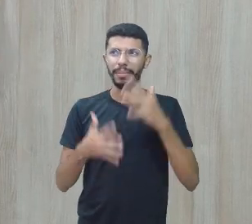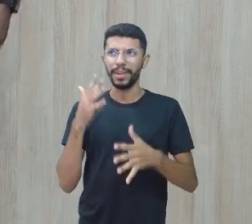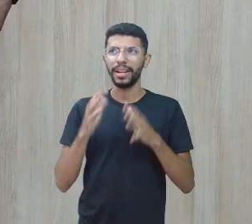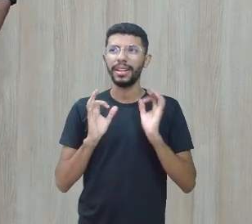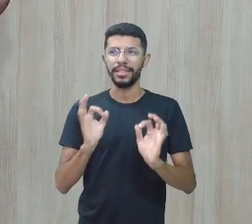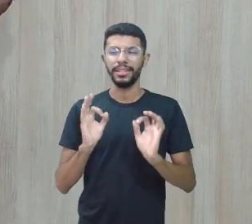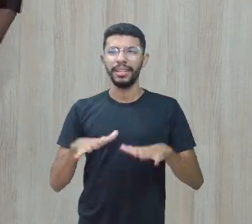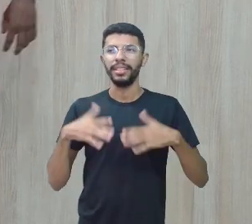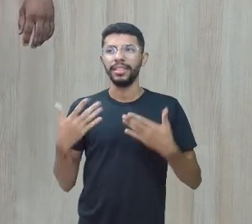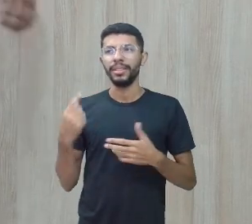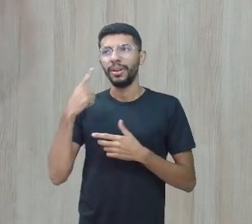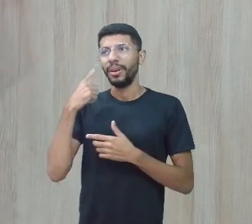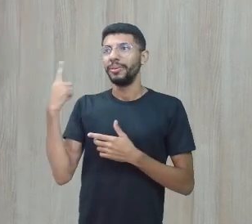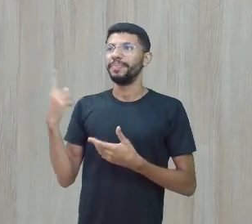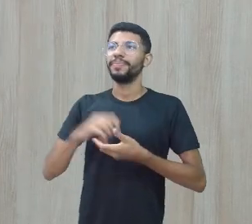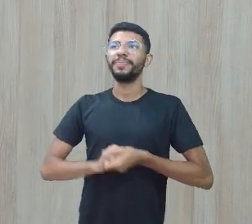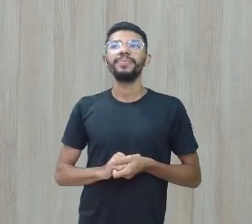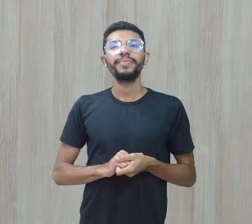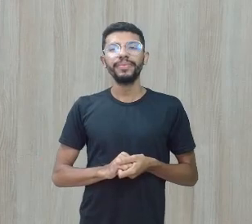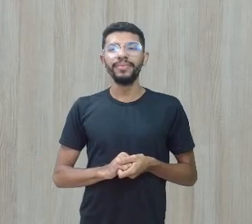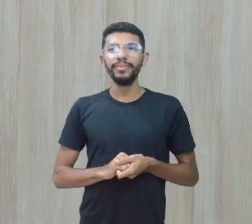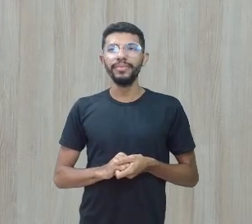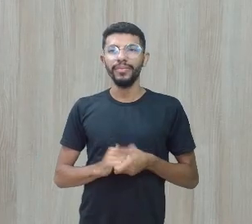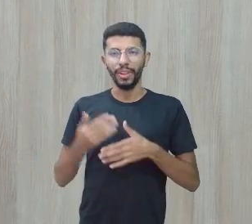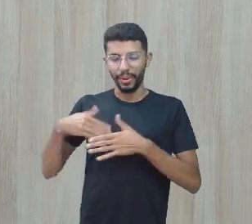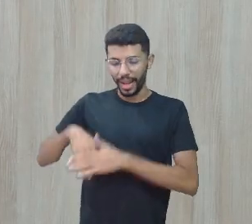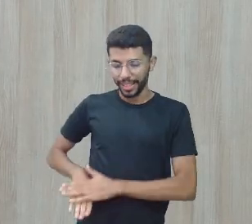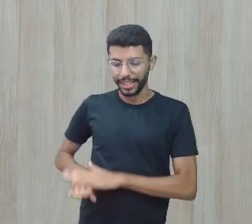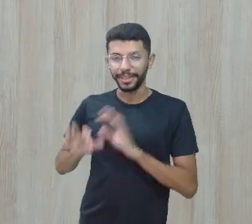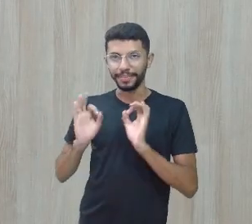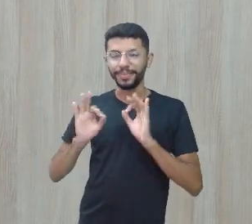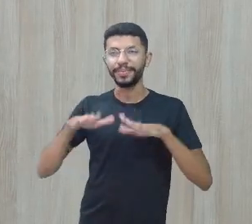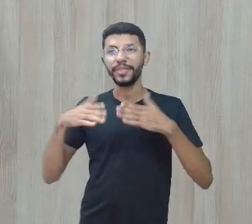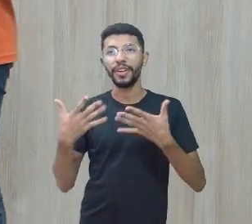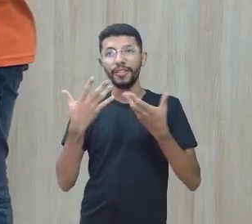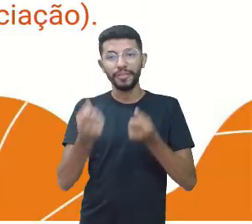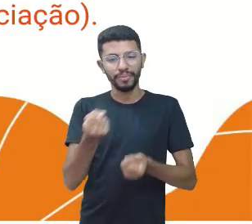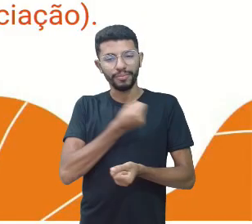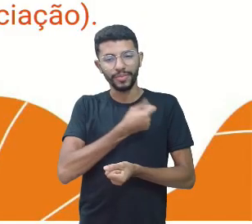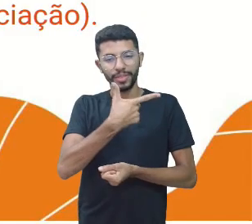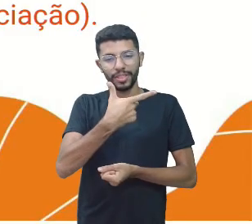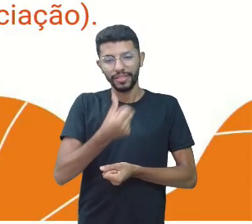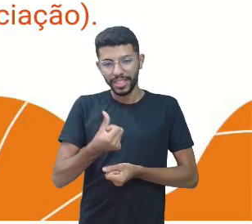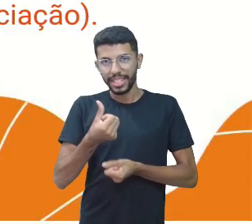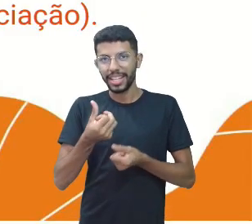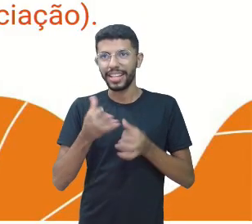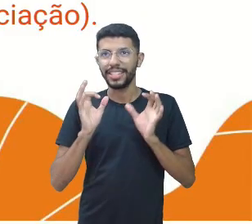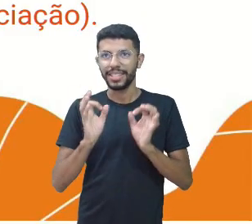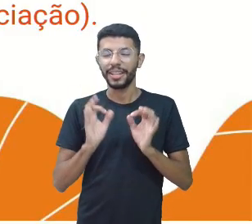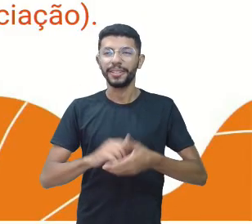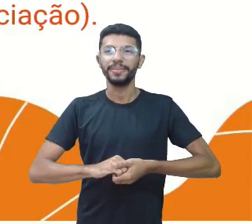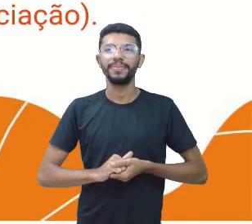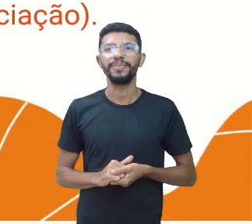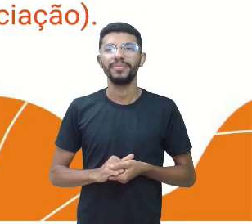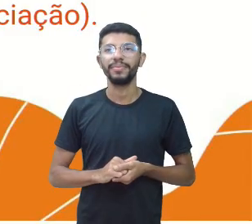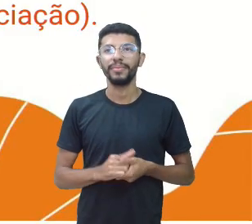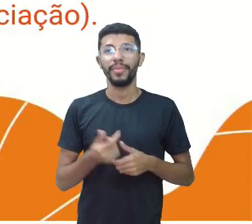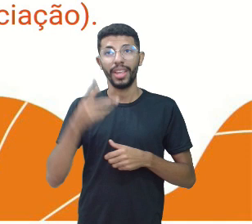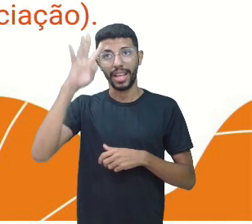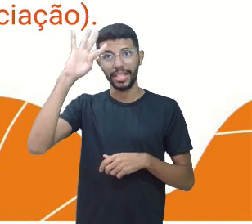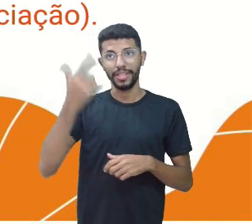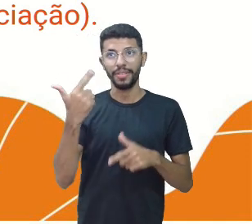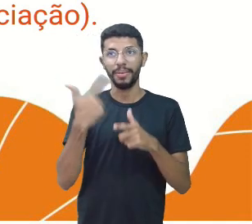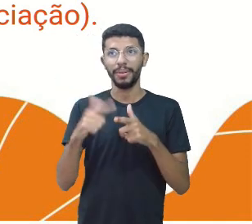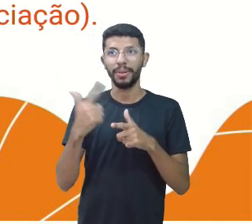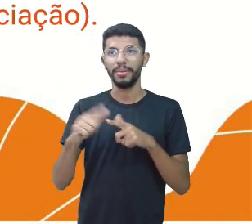tá? Bonitinho. E aí, bora para o nosso descritor 26. O que a gente tem no nosso descritor 26? Resolver